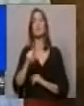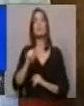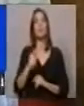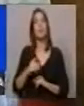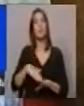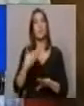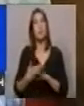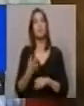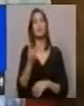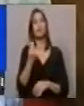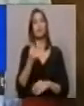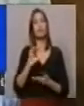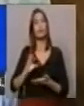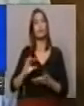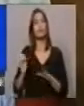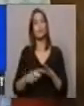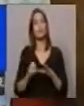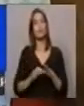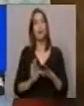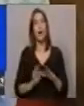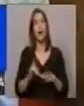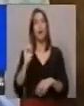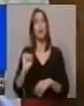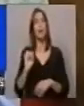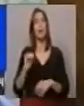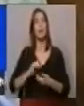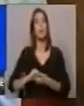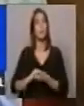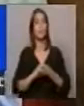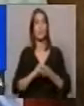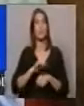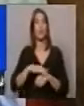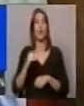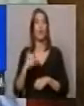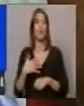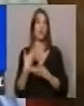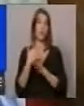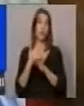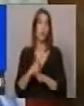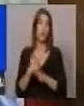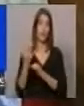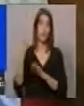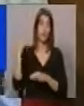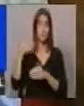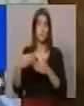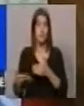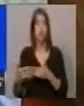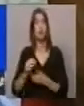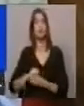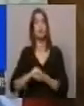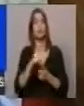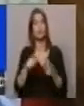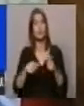verbas, para tendo em conta a solidariedade após os incêndios deste fim de semana. Portanto, solidariedade às